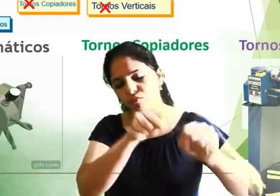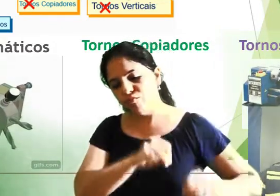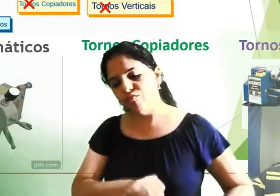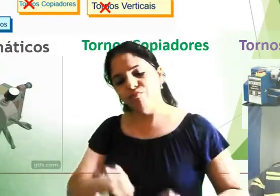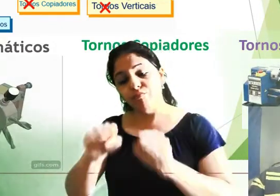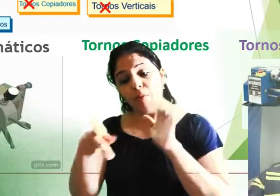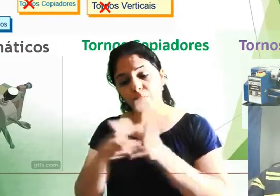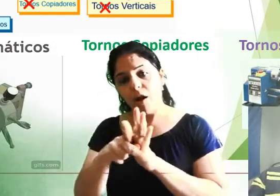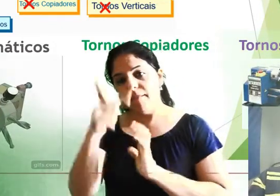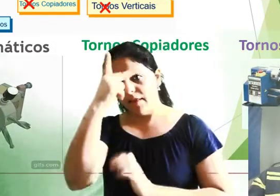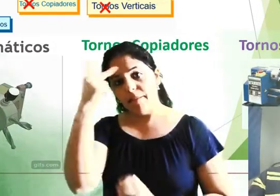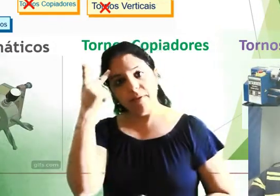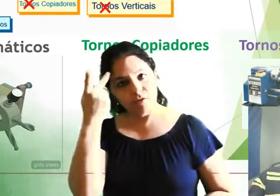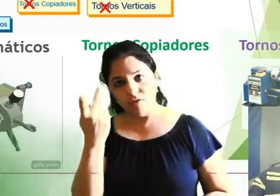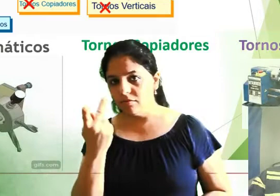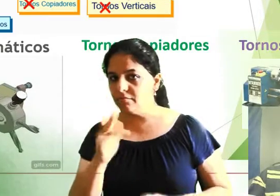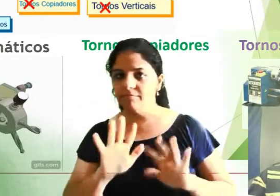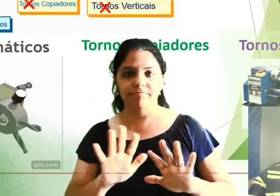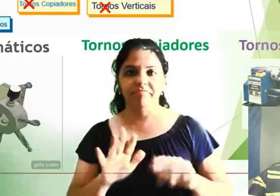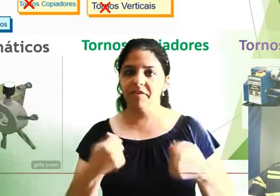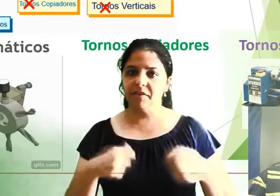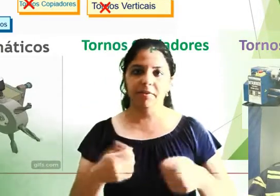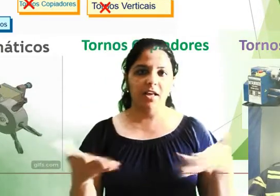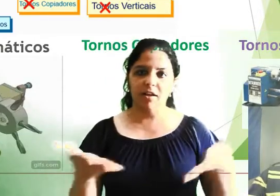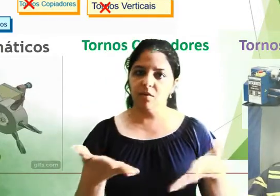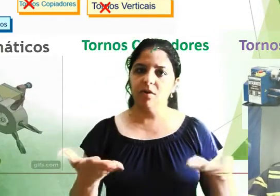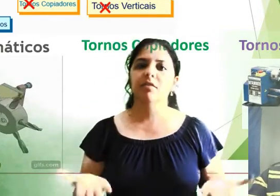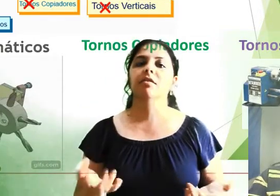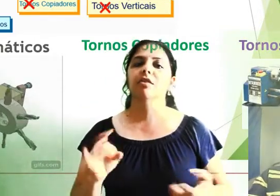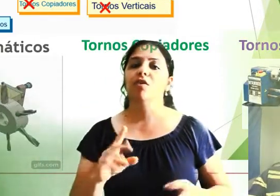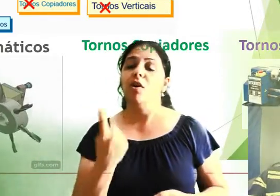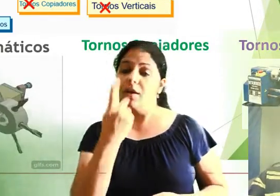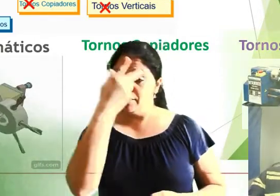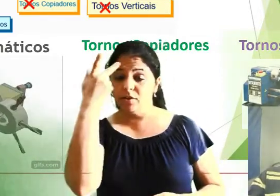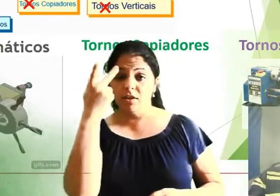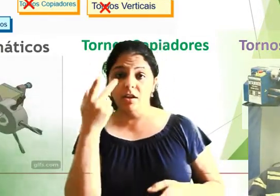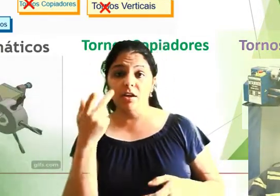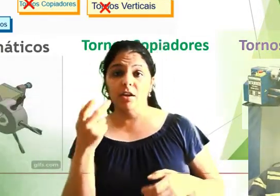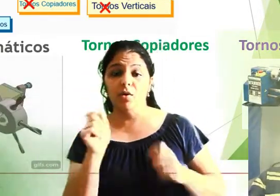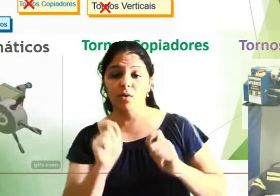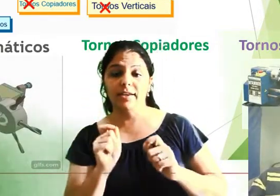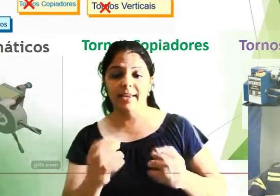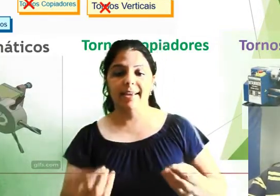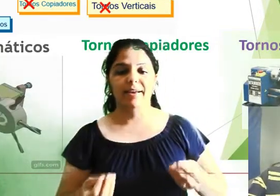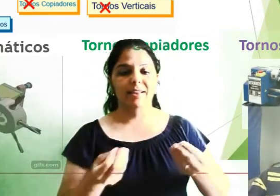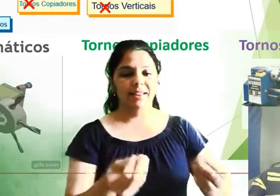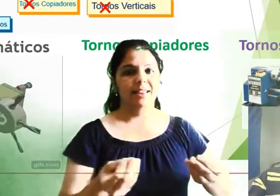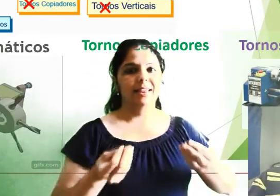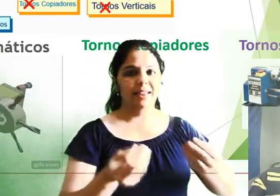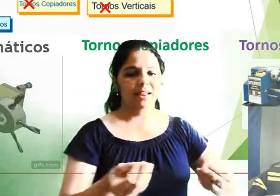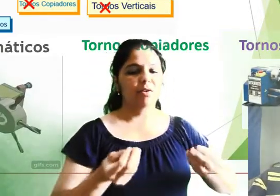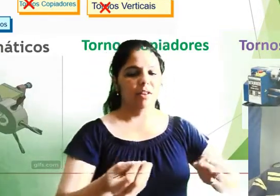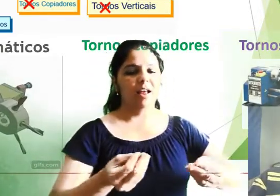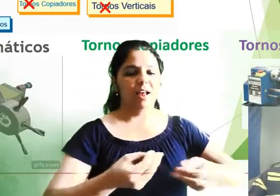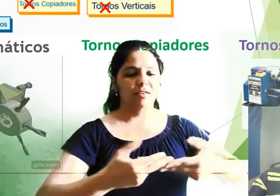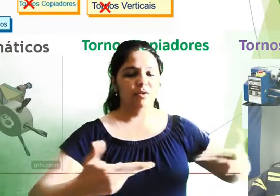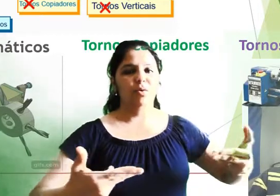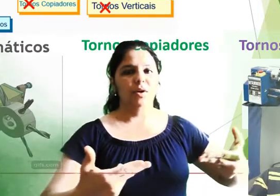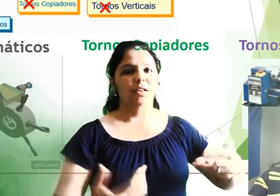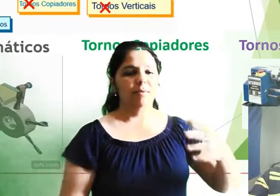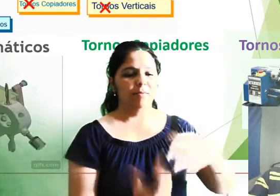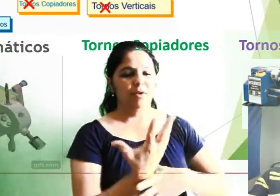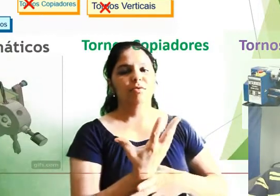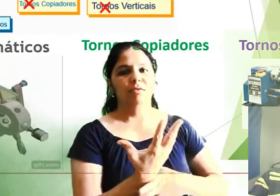por exemplo, do homem. Então você só a única coisa que o operador tem que fazer nesse tipo de máquina é só a alimentação da